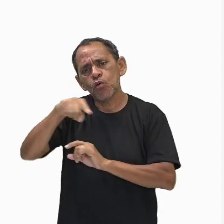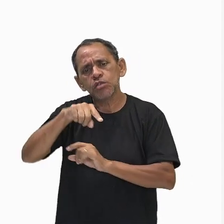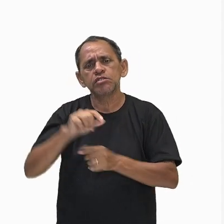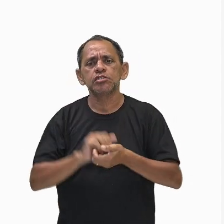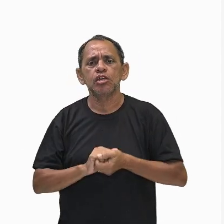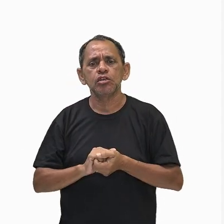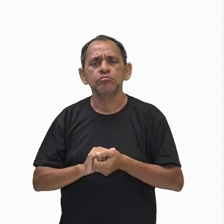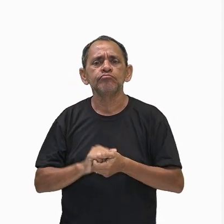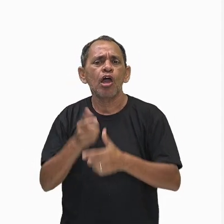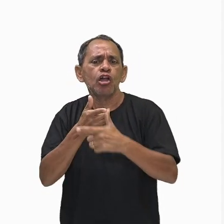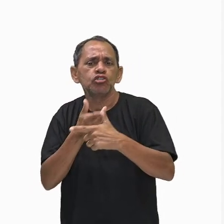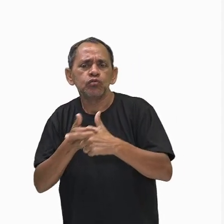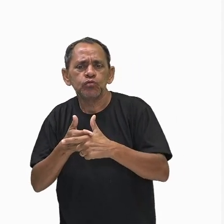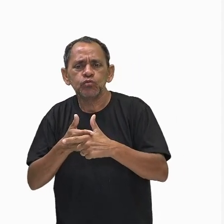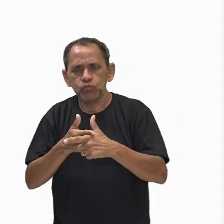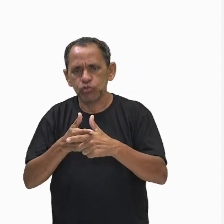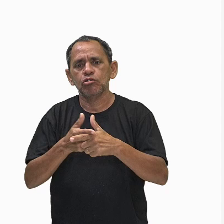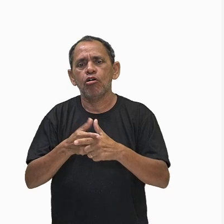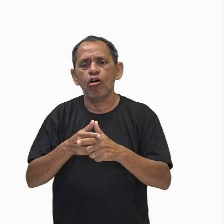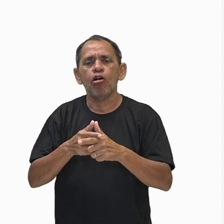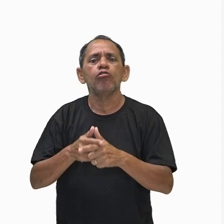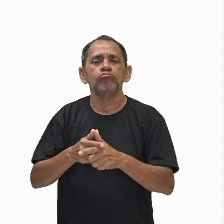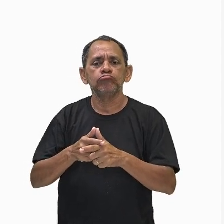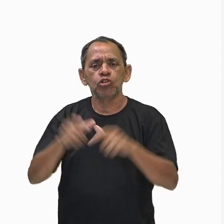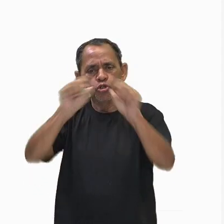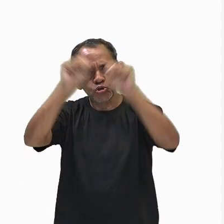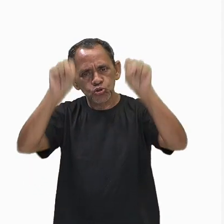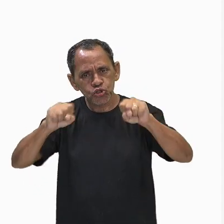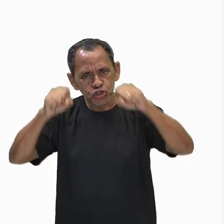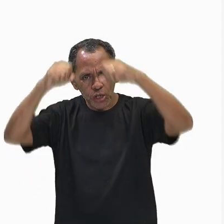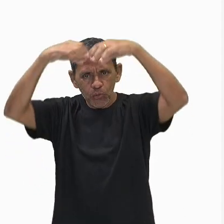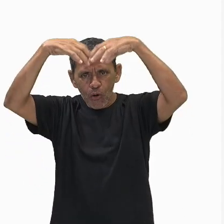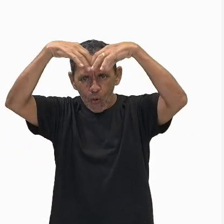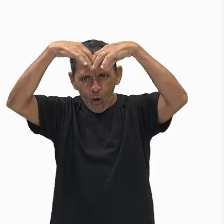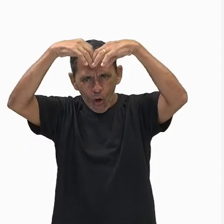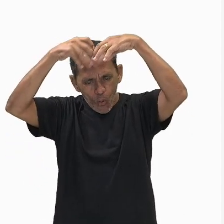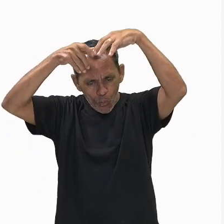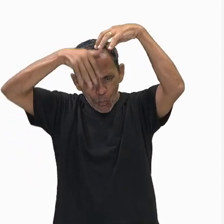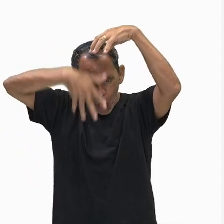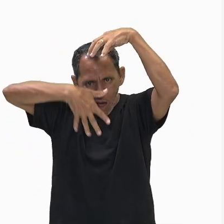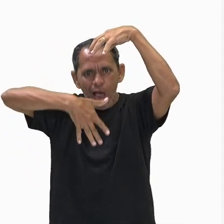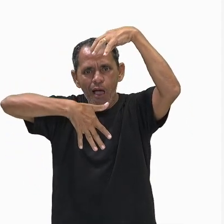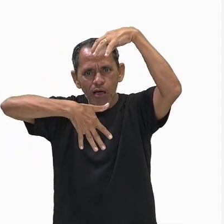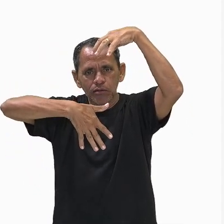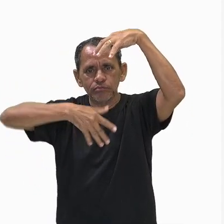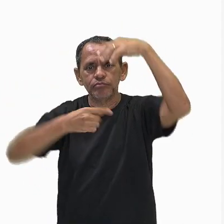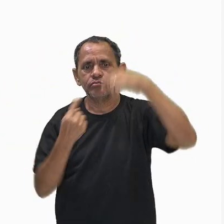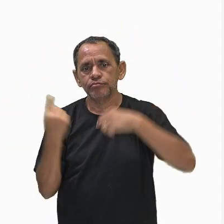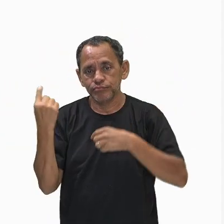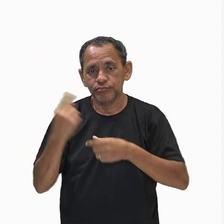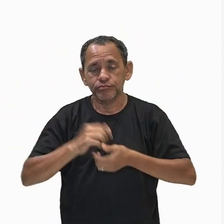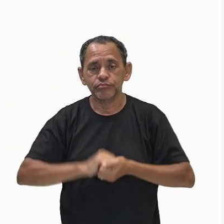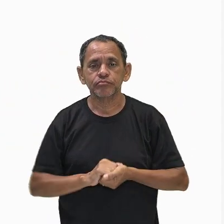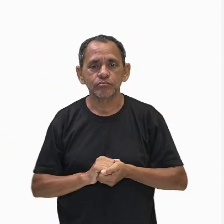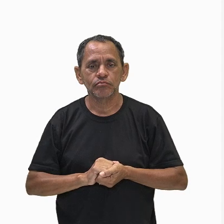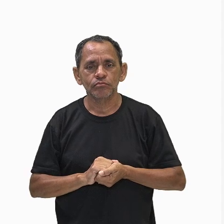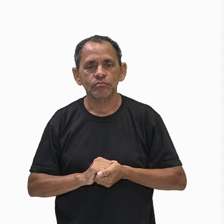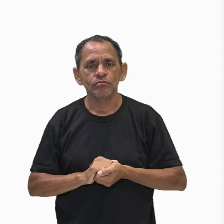nervoso, olha só, tá? Nós temos o sistema nervoso, e aí esse sistema